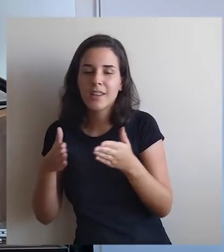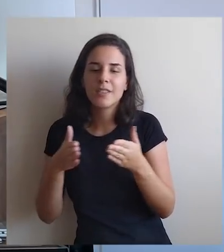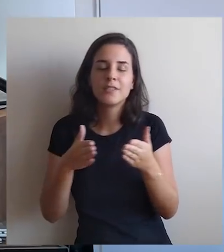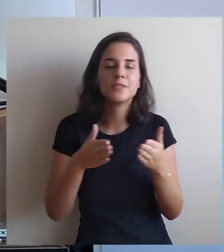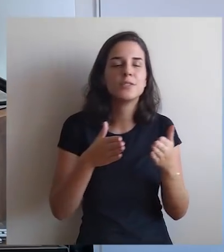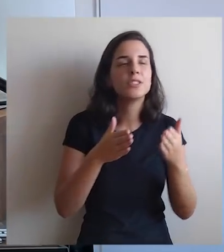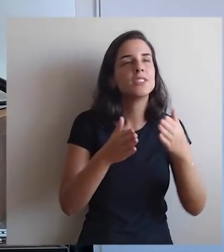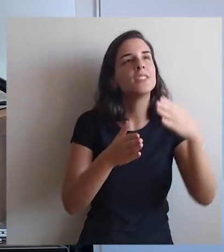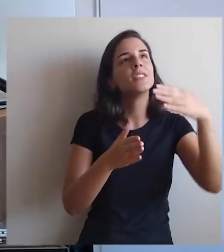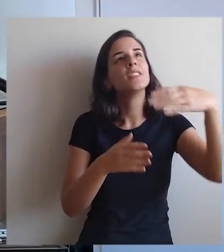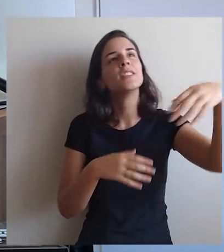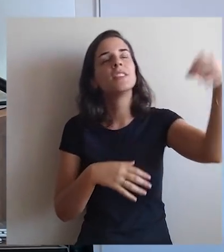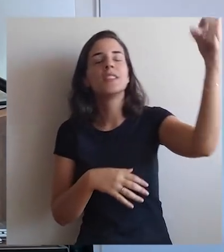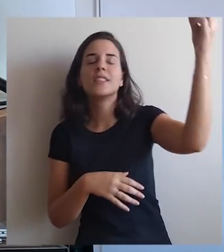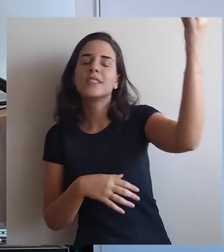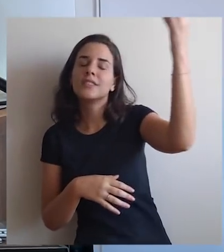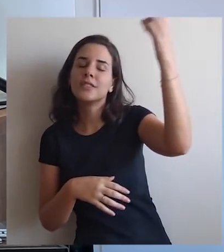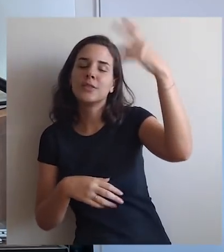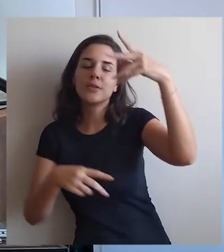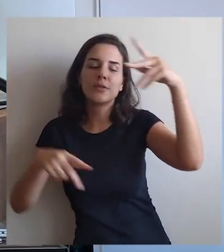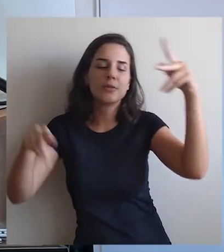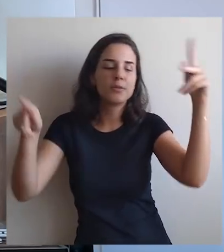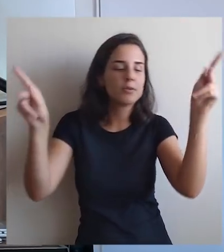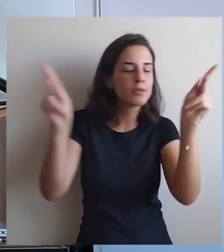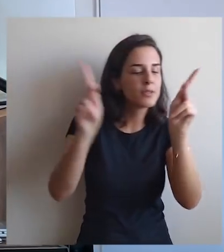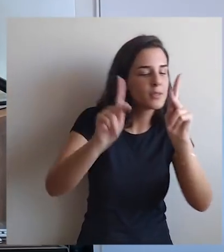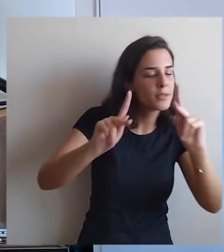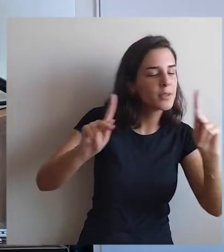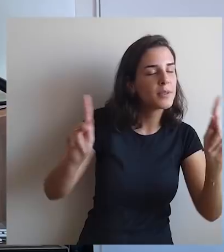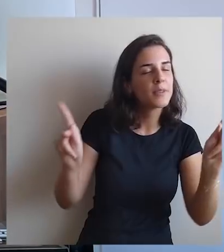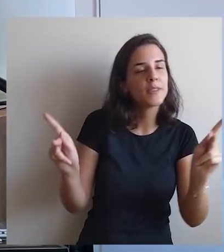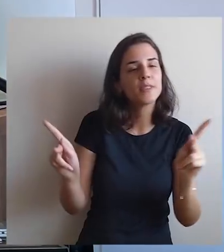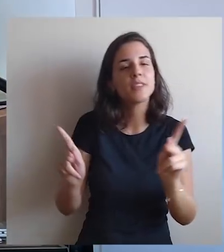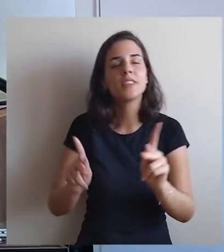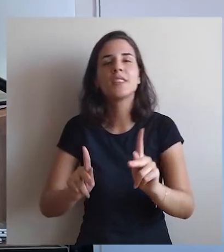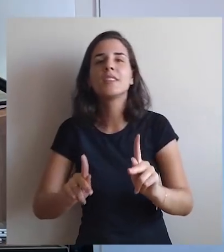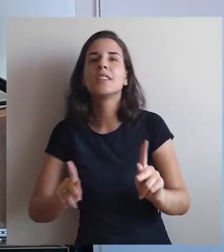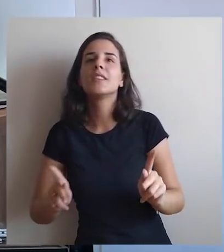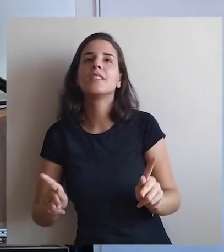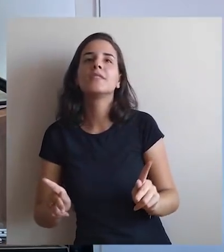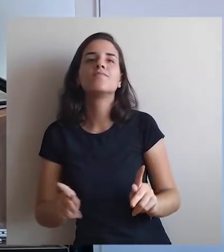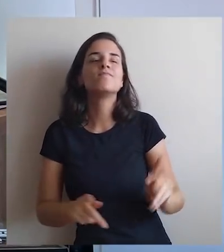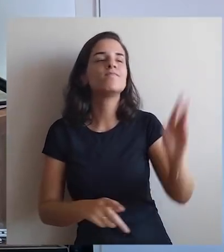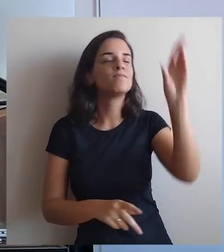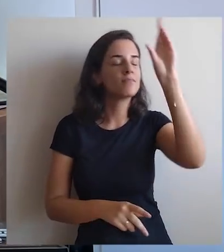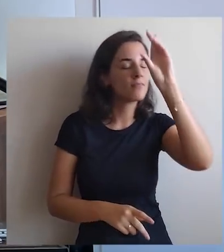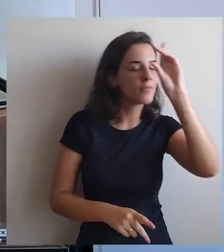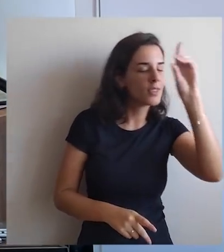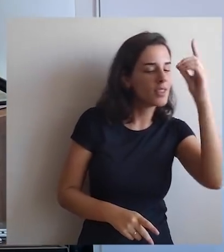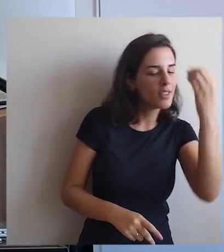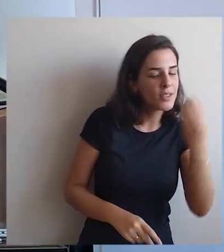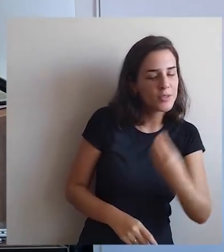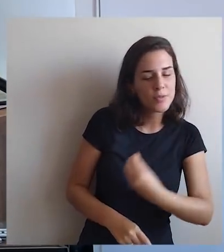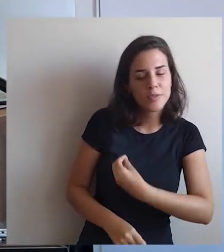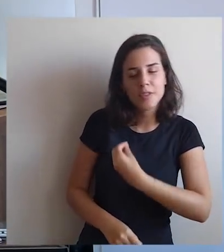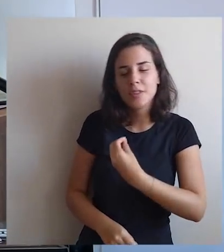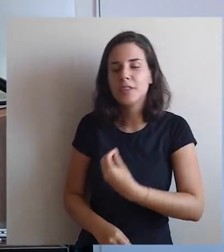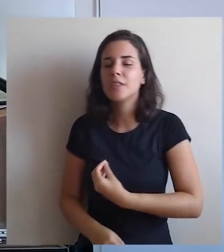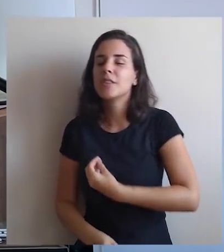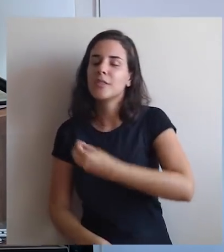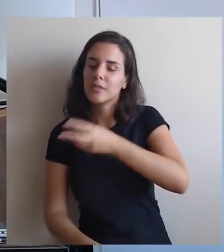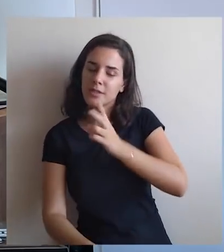caminhar nesta luz, nesta paz. Ele vive